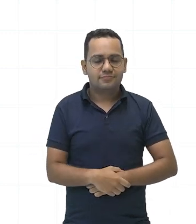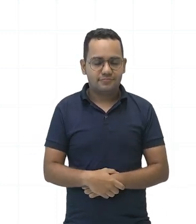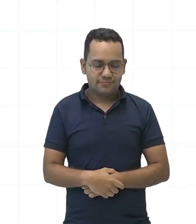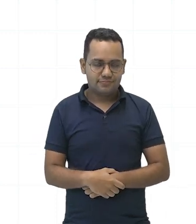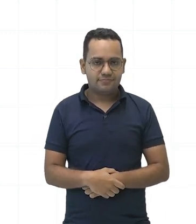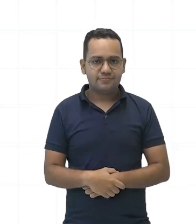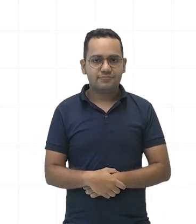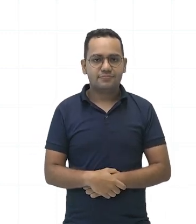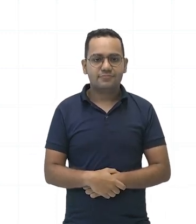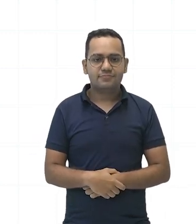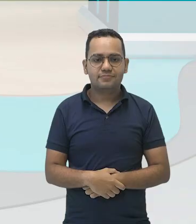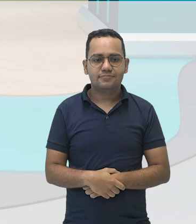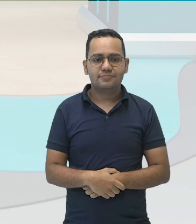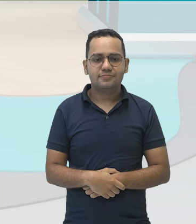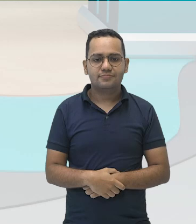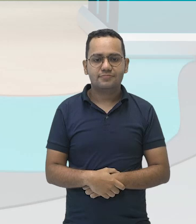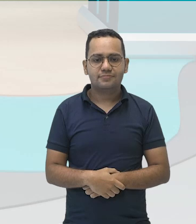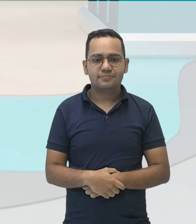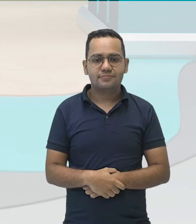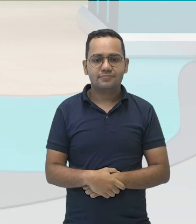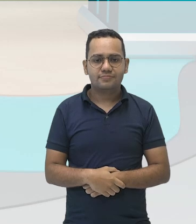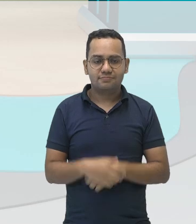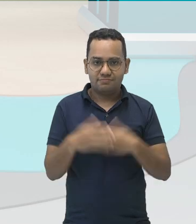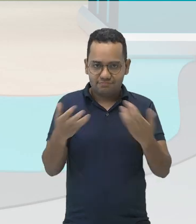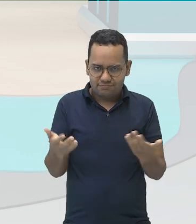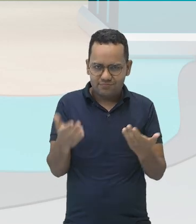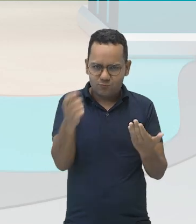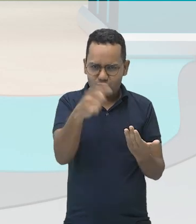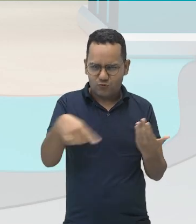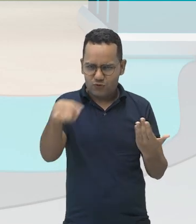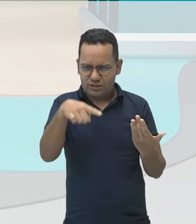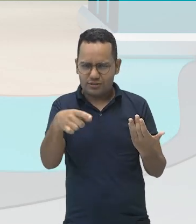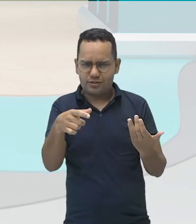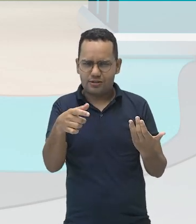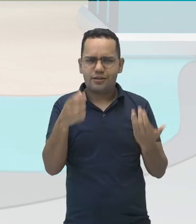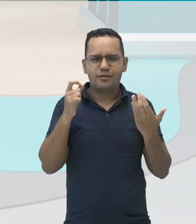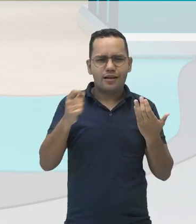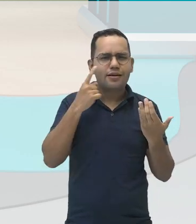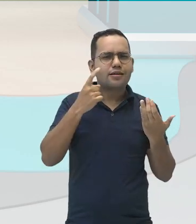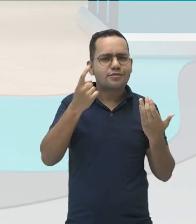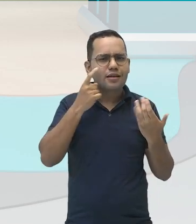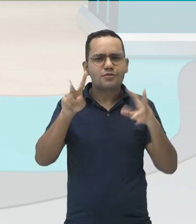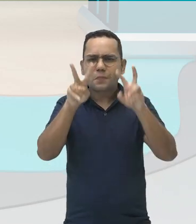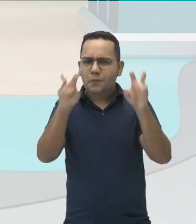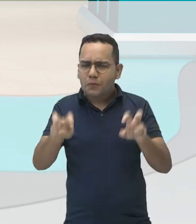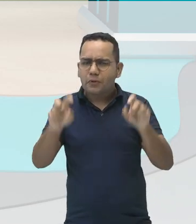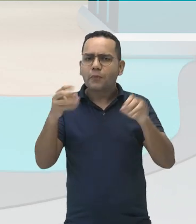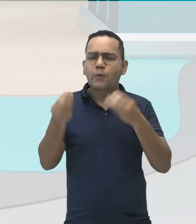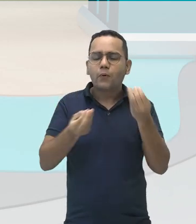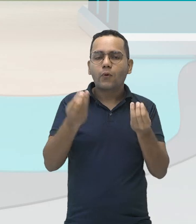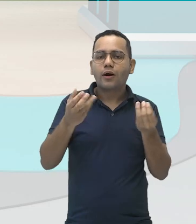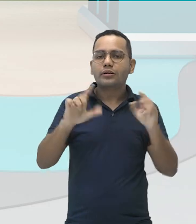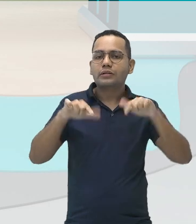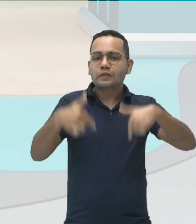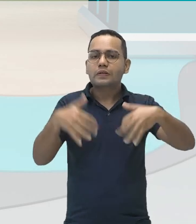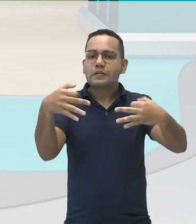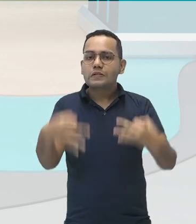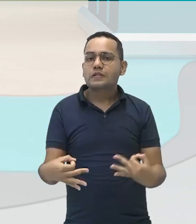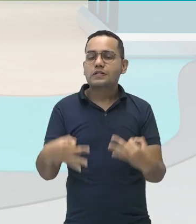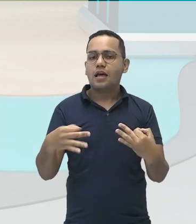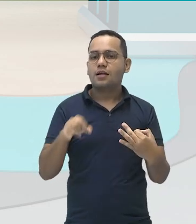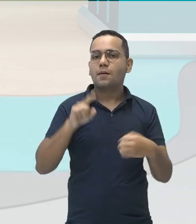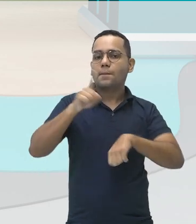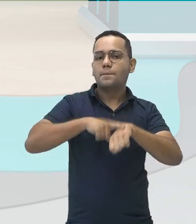e cortes na pele. E aí, estão ansiosos para saber o que nós podemos fazer aí nos primeiros cuidados